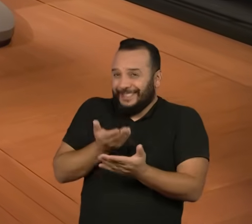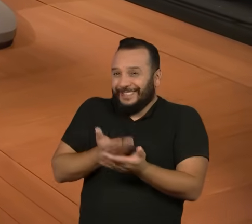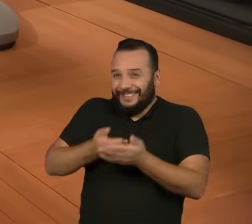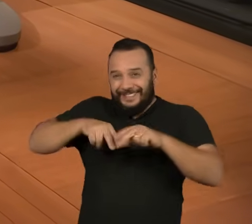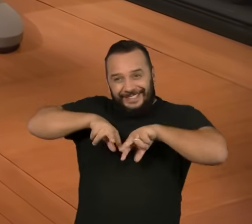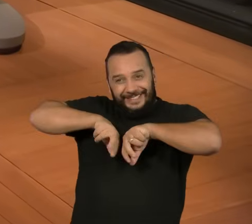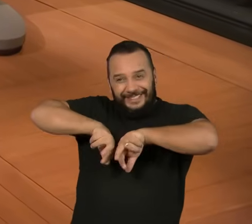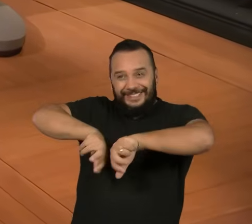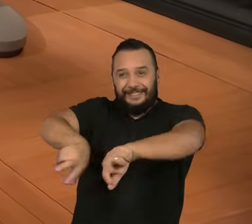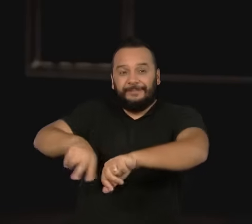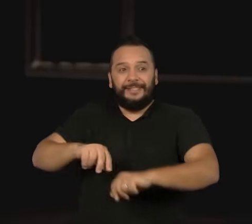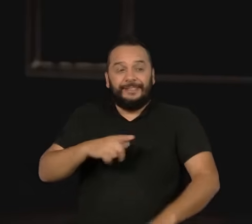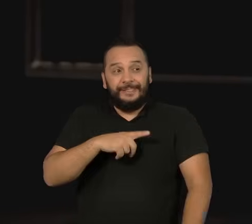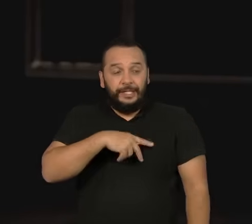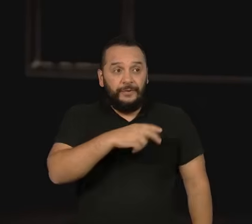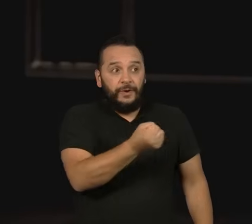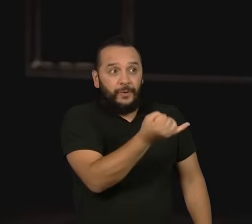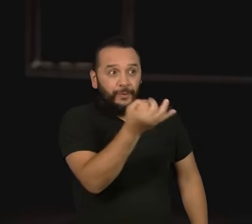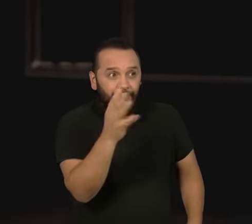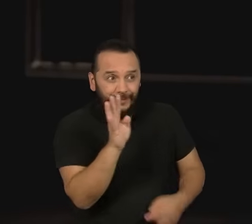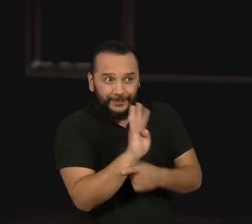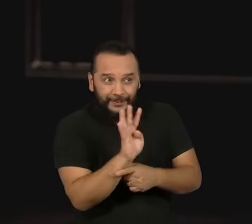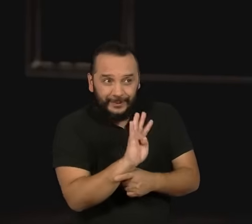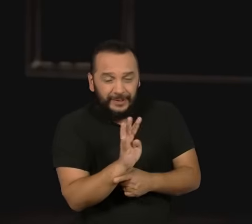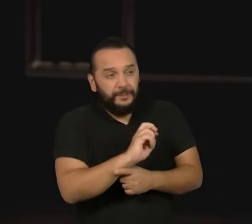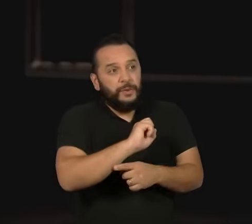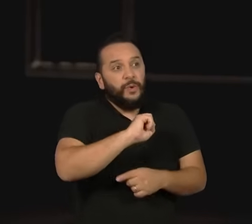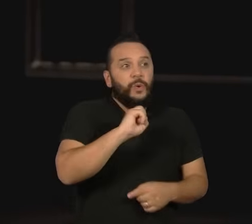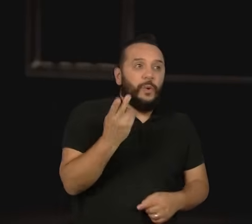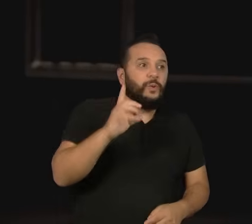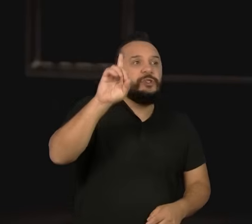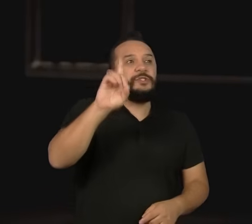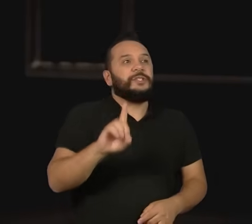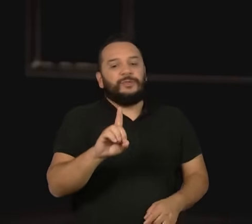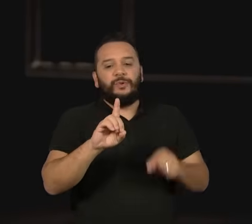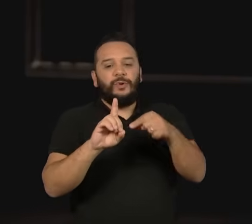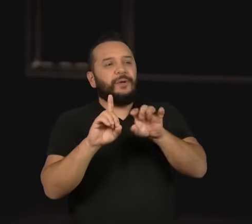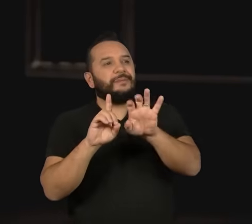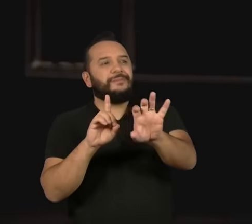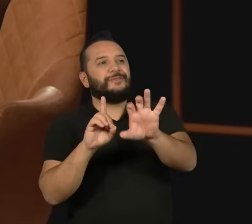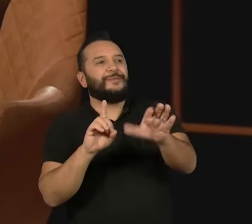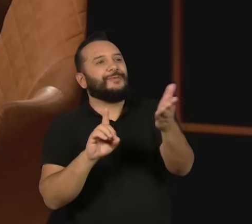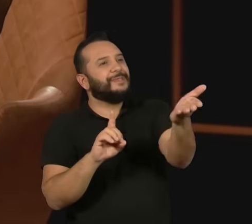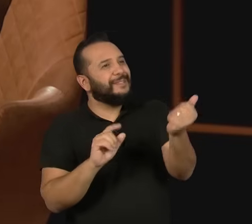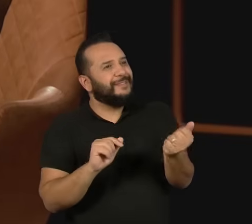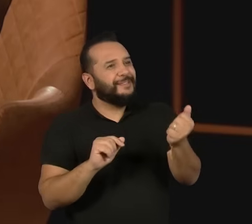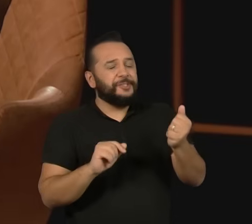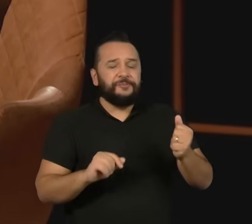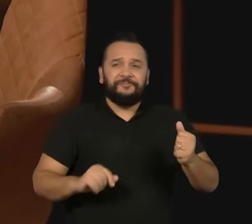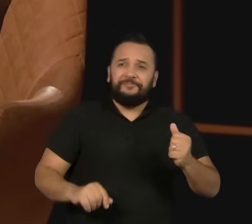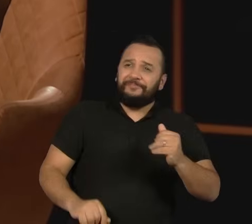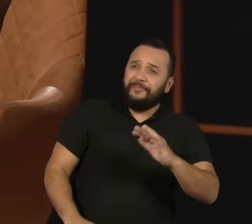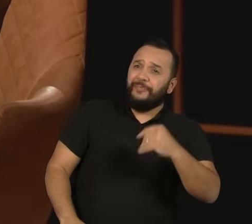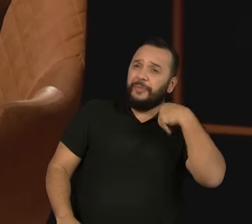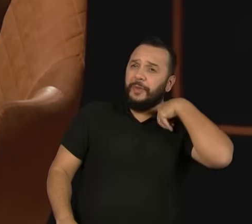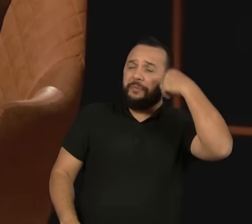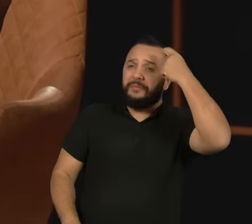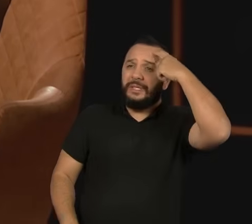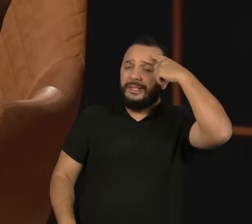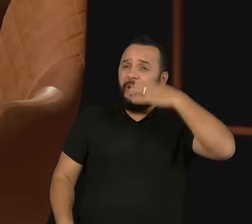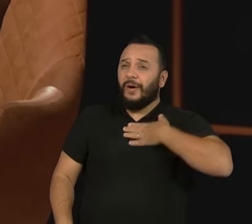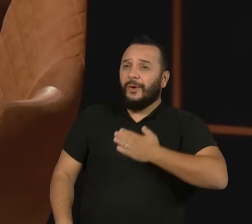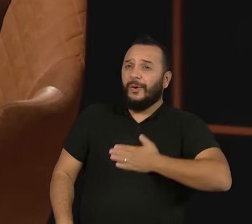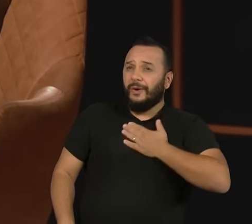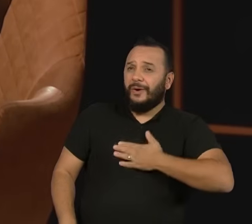tiveram alguns filmes ou diretores que te inspiraram por essa busca ou não? Não, eu achava que eu gostava de